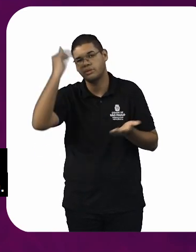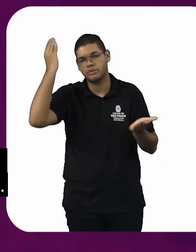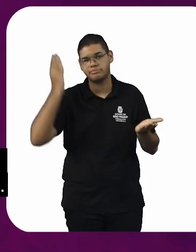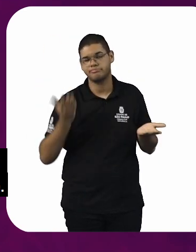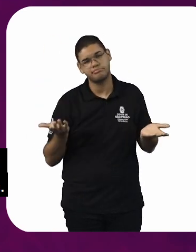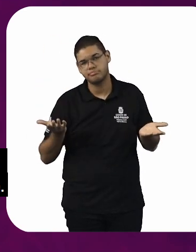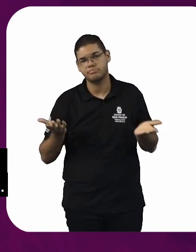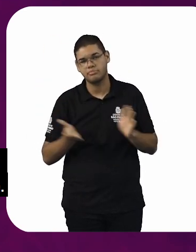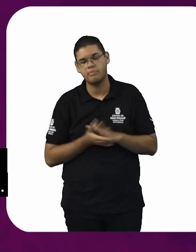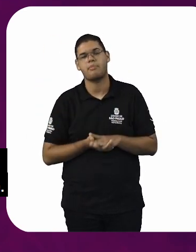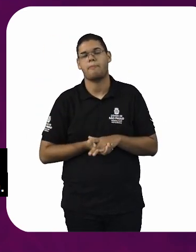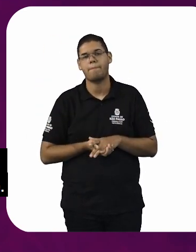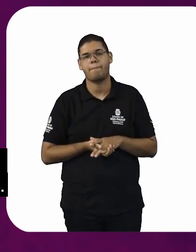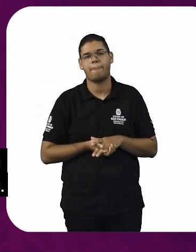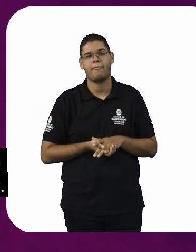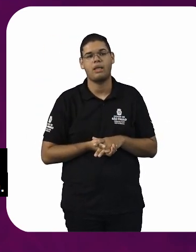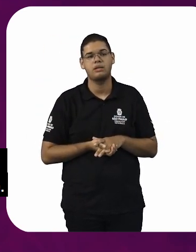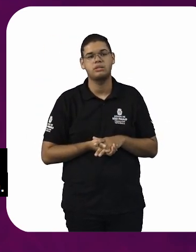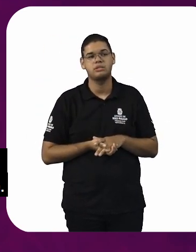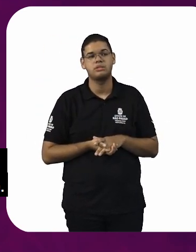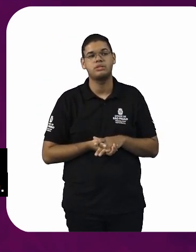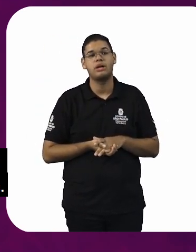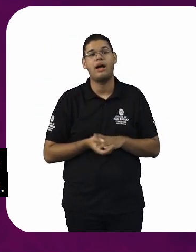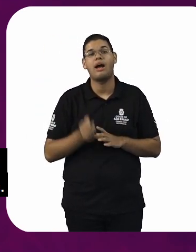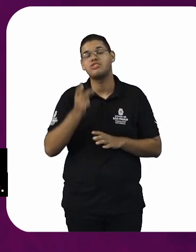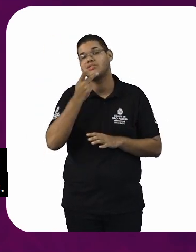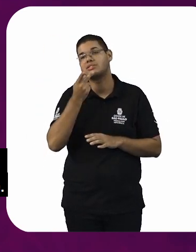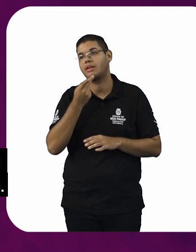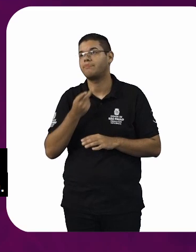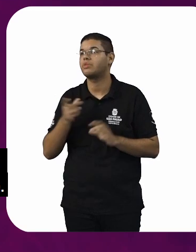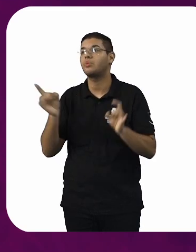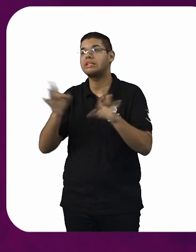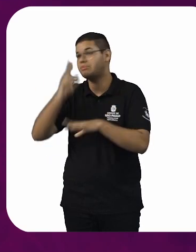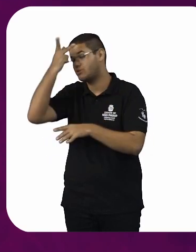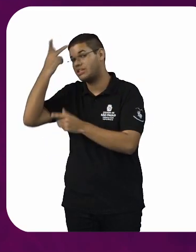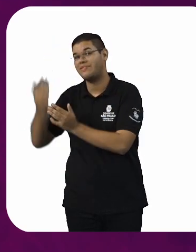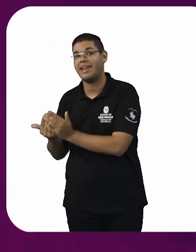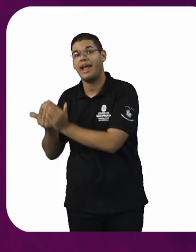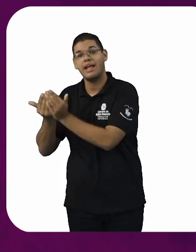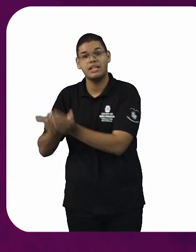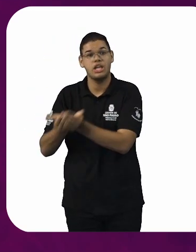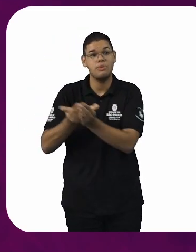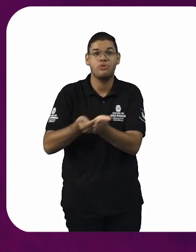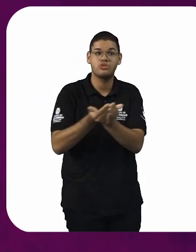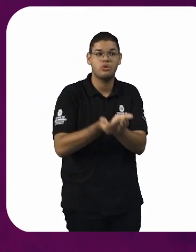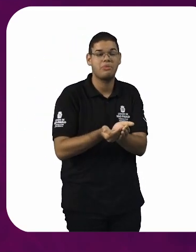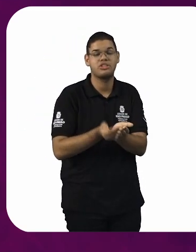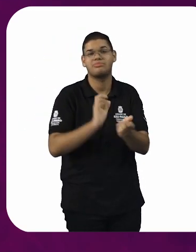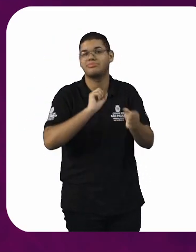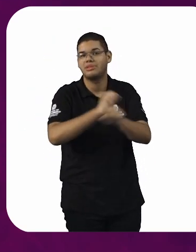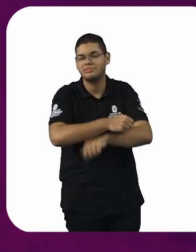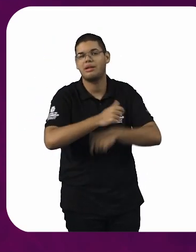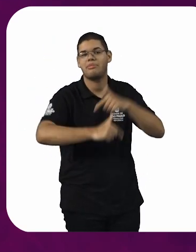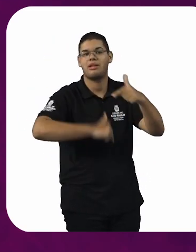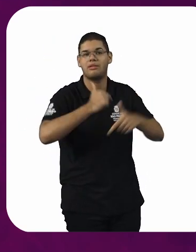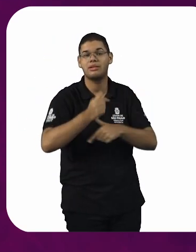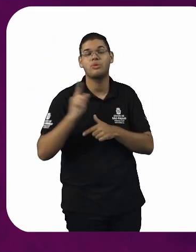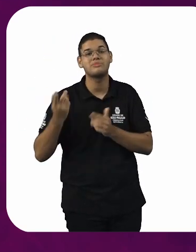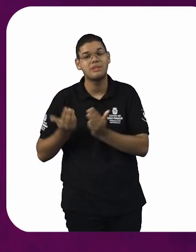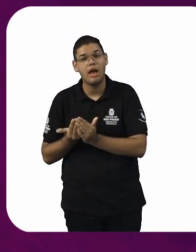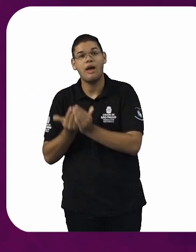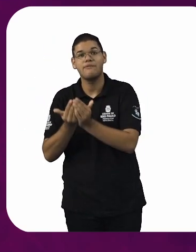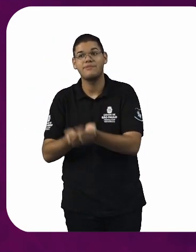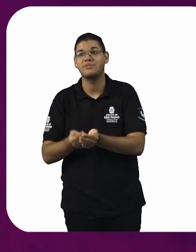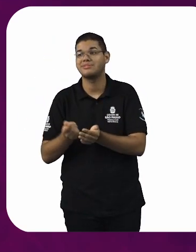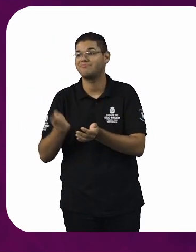que essas pessoas tinham força, que elas existiram, não é que elas vieram pacificamente para o nosso continente. Elas, nos navios negreiros, já se revoltavam, preferiam